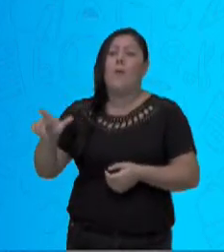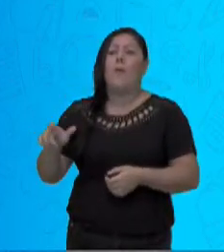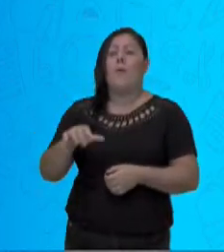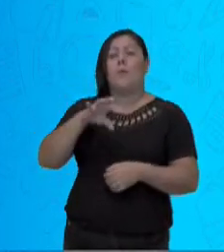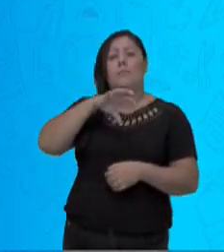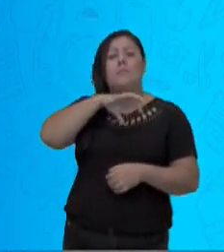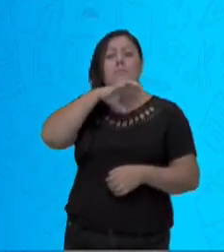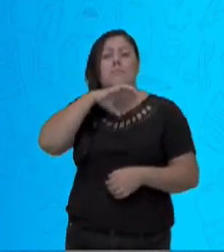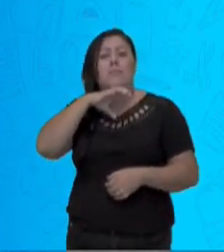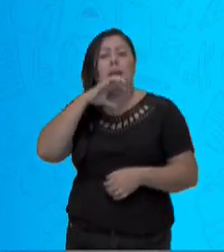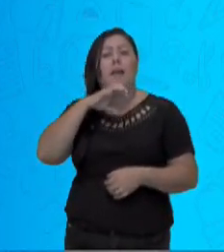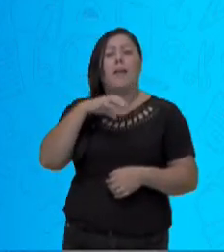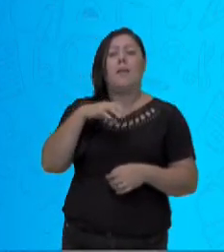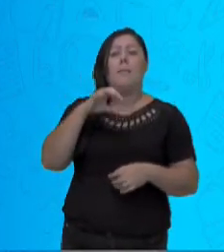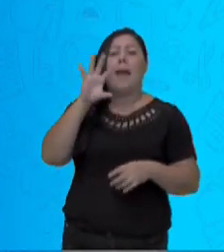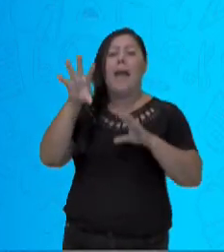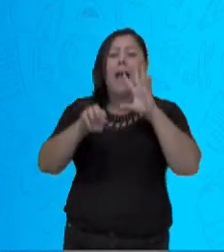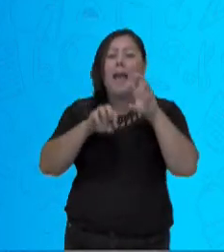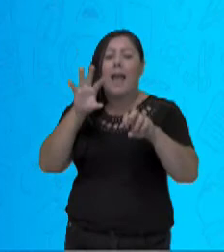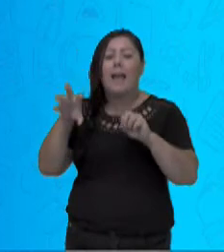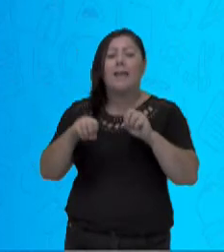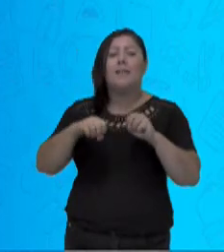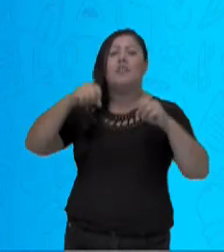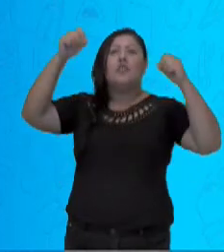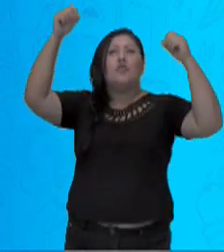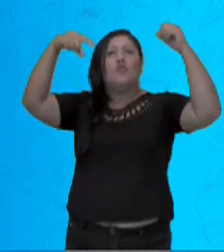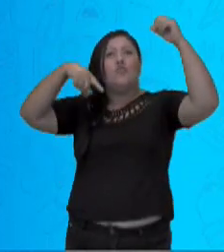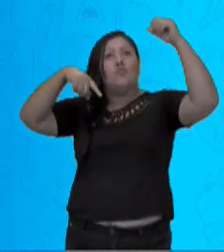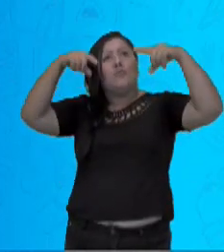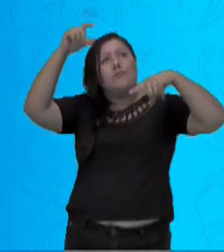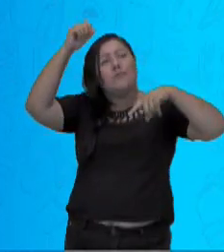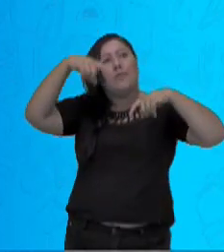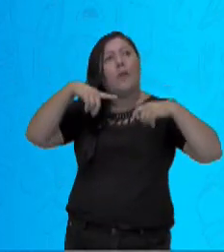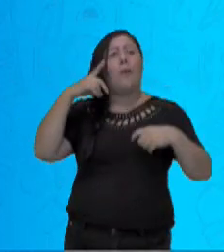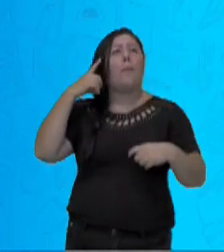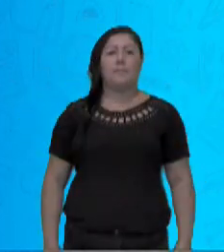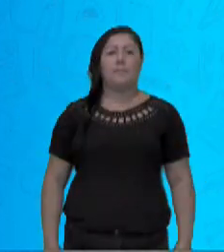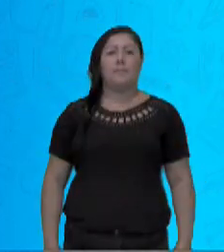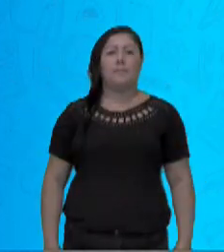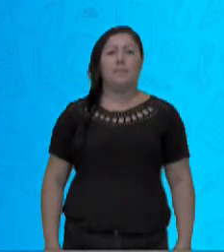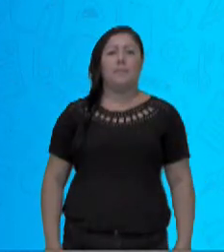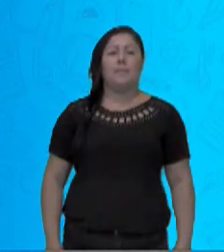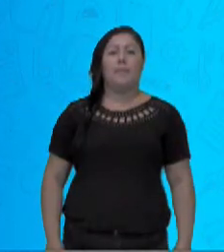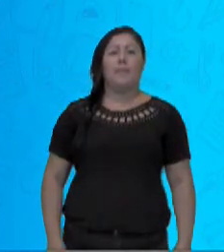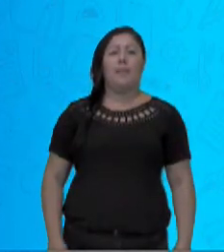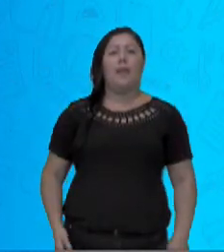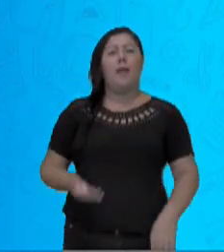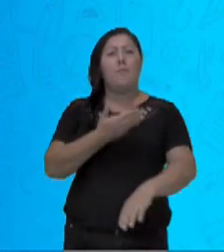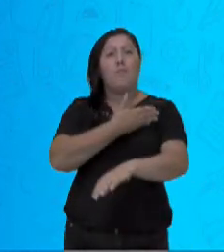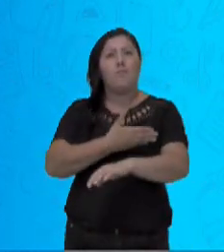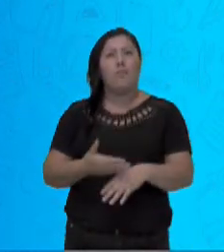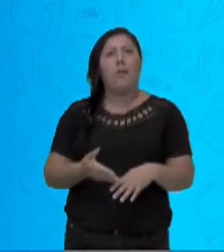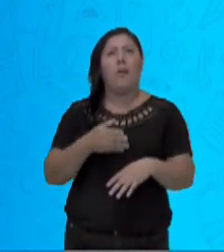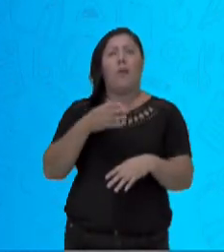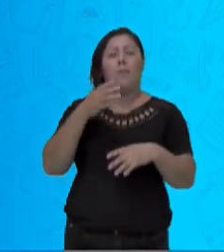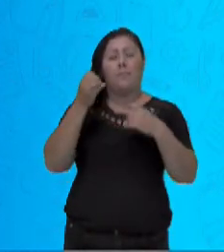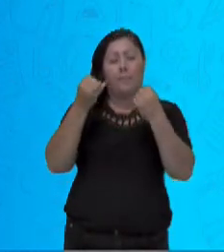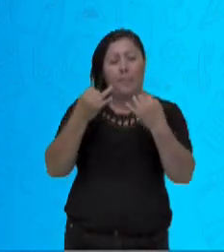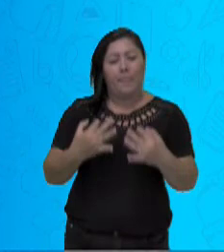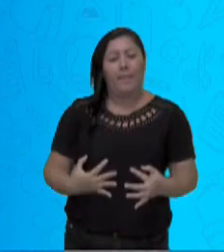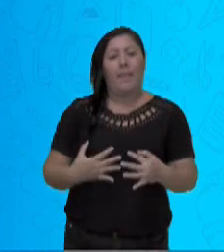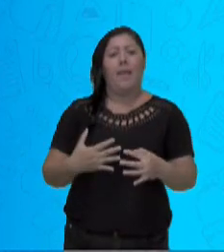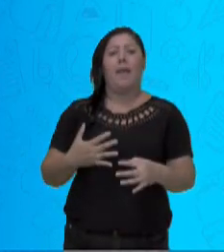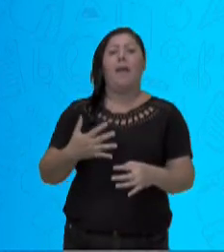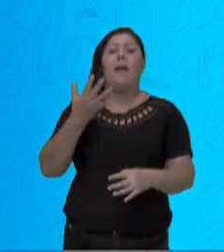animais, barulho de chuva, barulho de choro. Costumamos dizer que quando uma